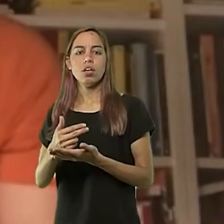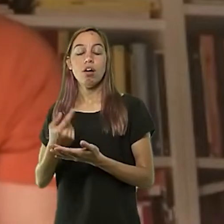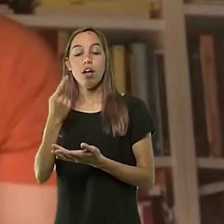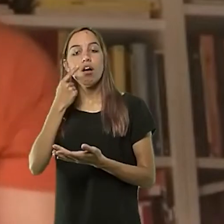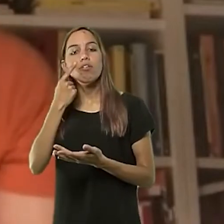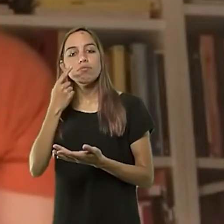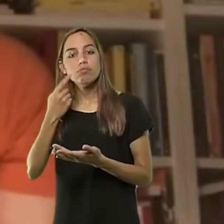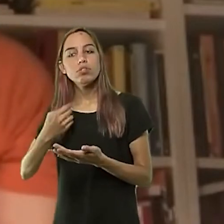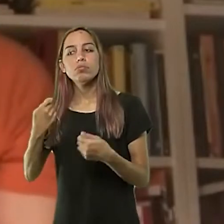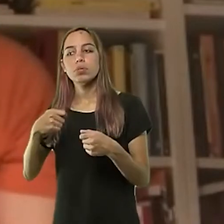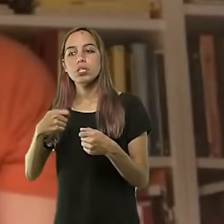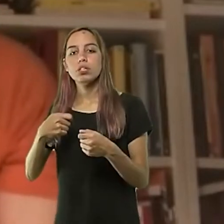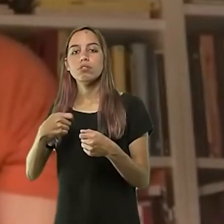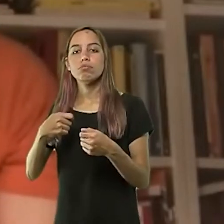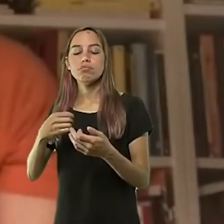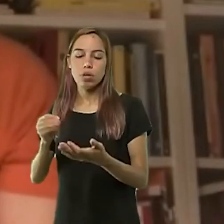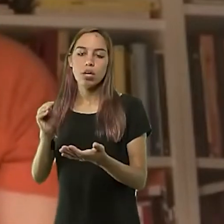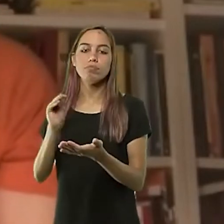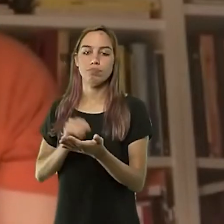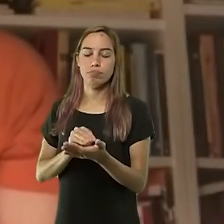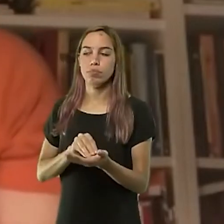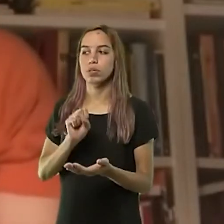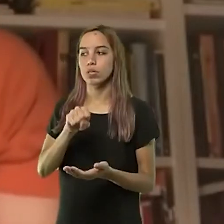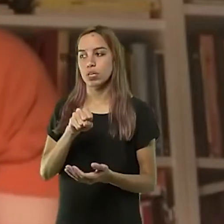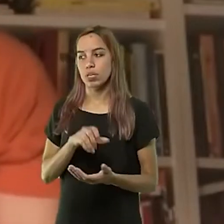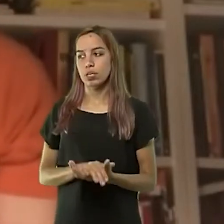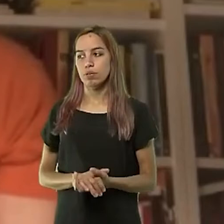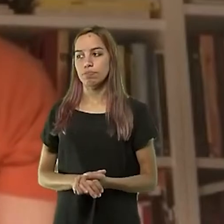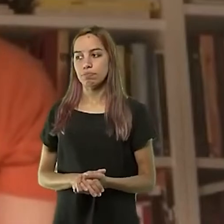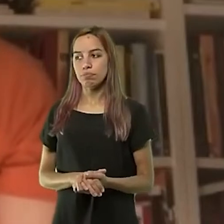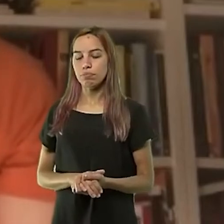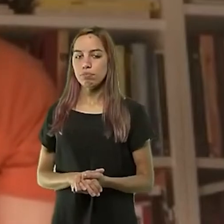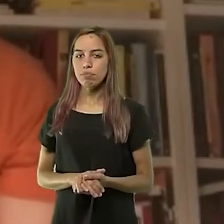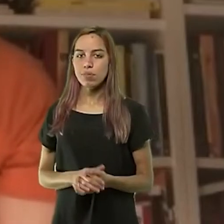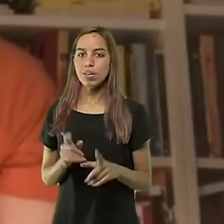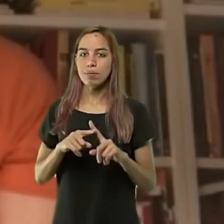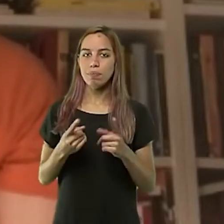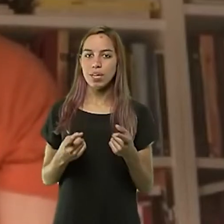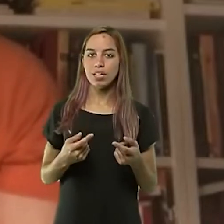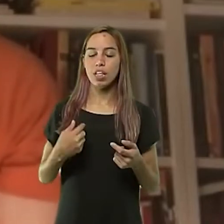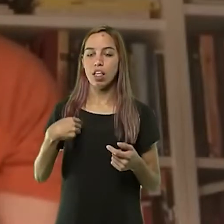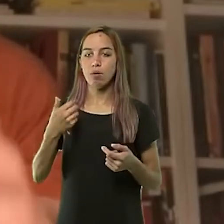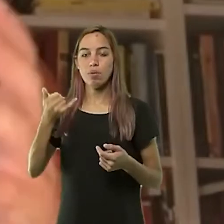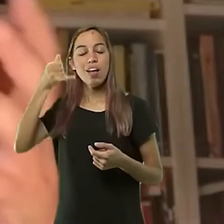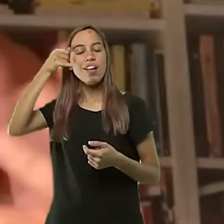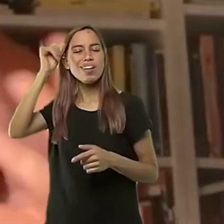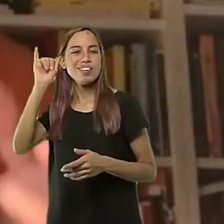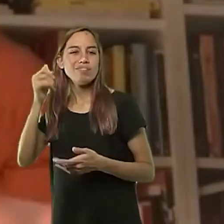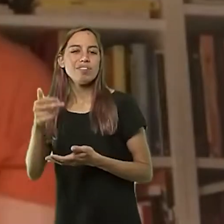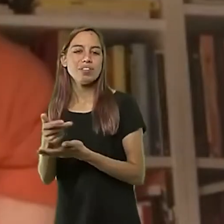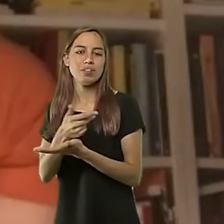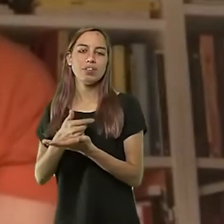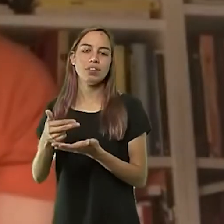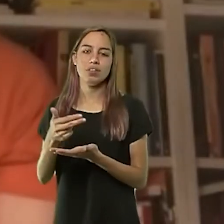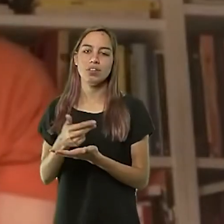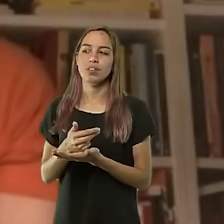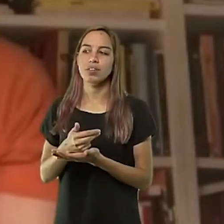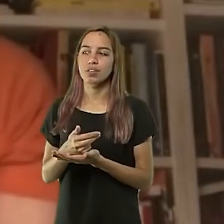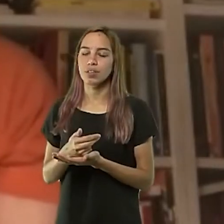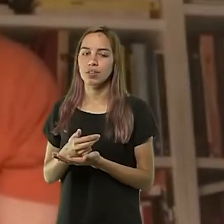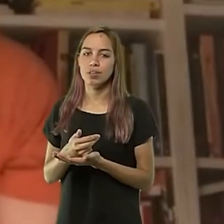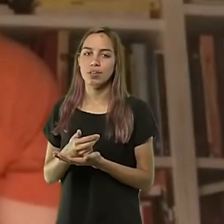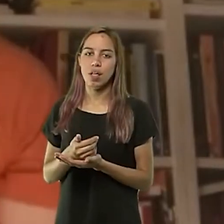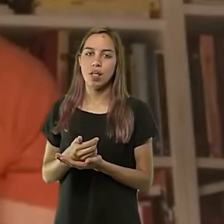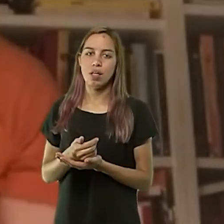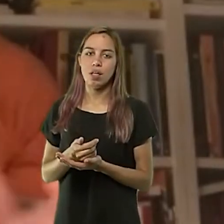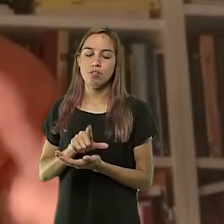e portanto aí não, evito o desenho, até porque uma das coisas muito importantes para